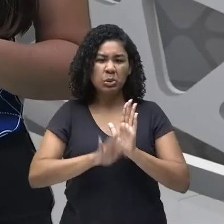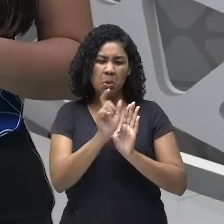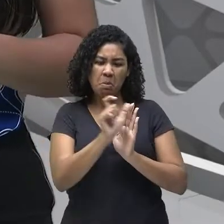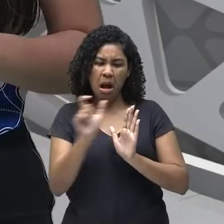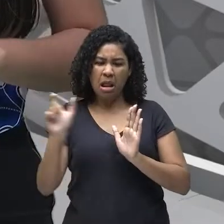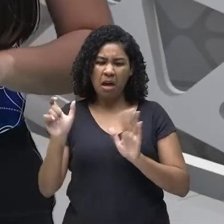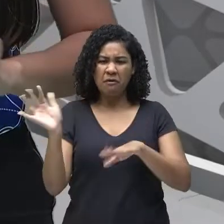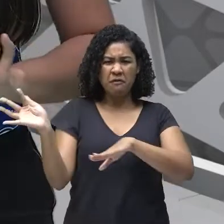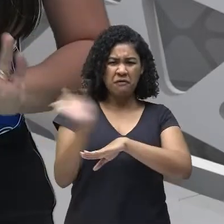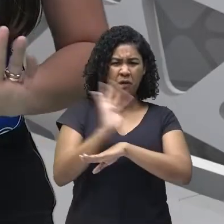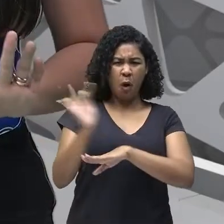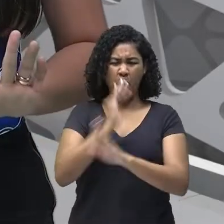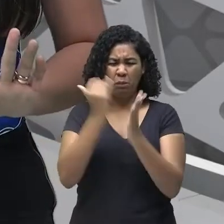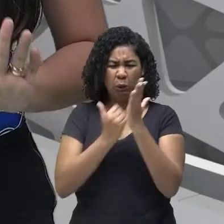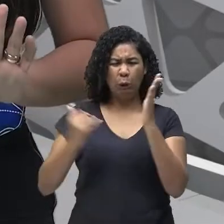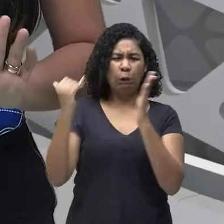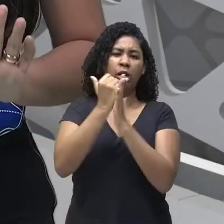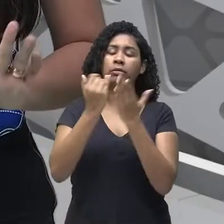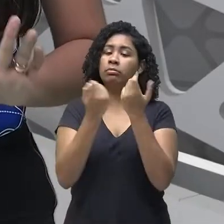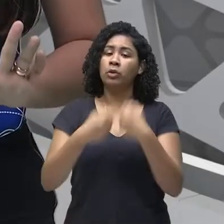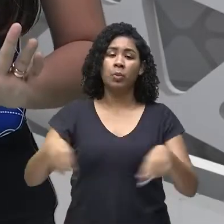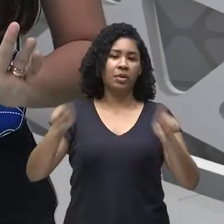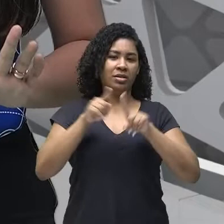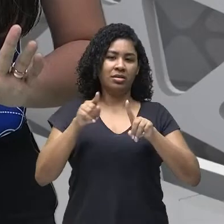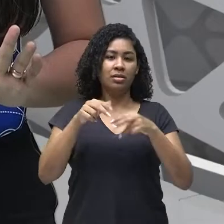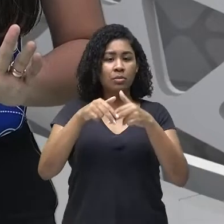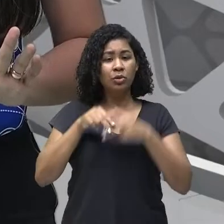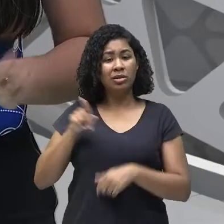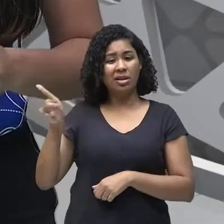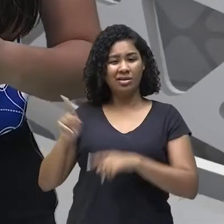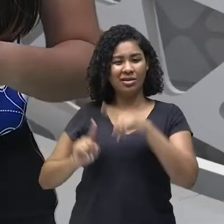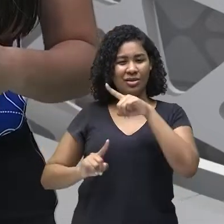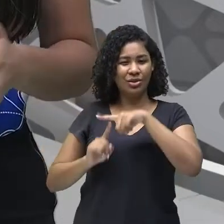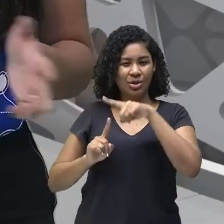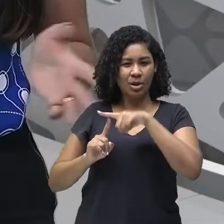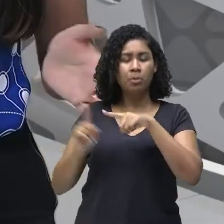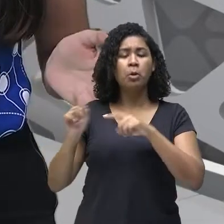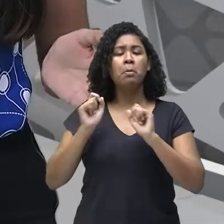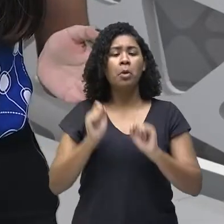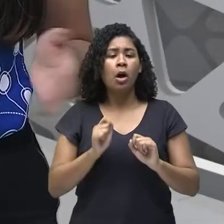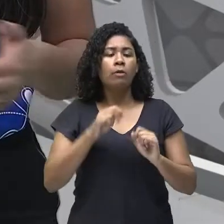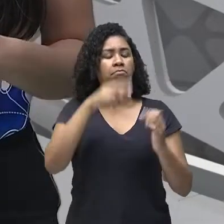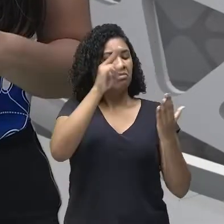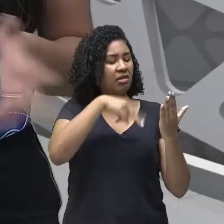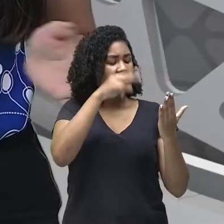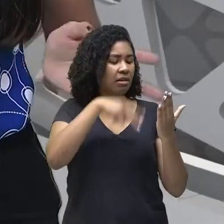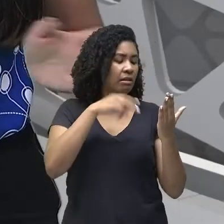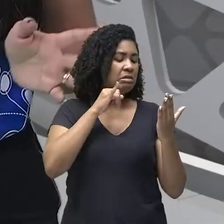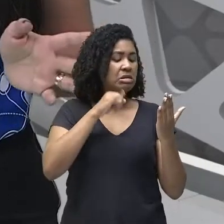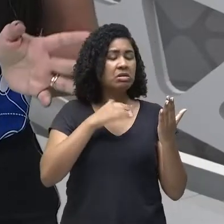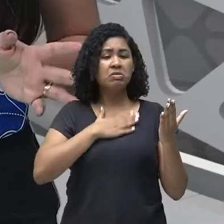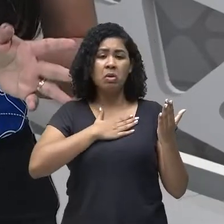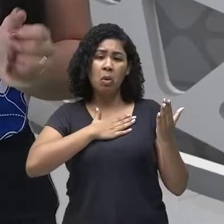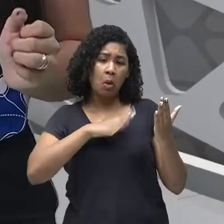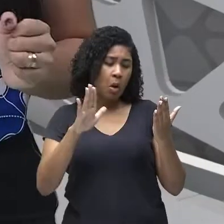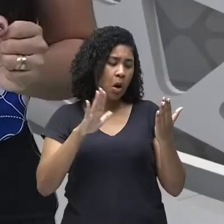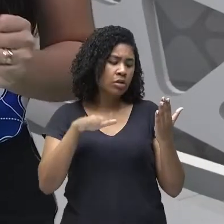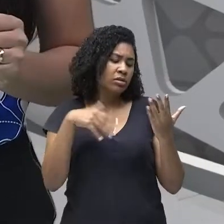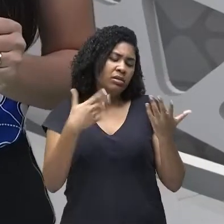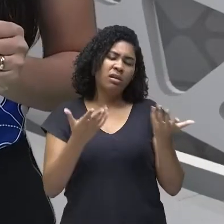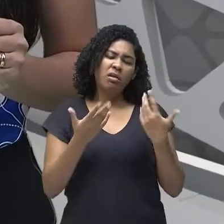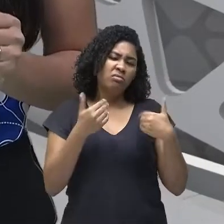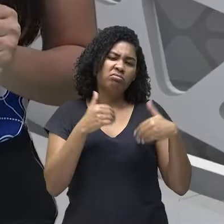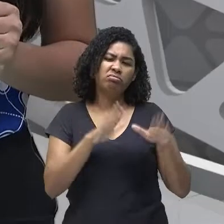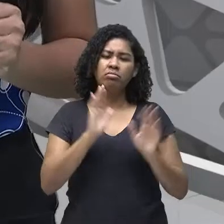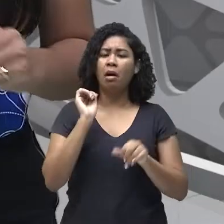você pode parar quando você quiser, porque se trata de uma leitura extensiva e não intensiva, que a gente